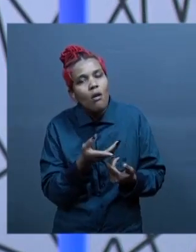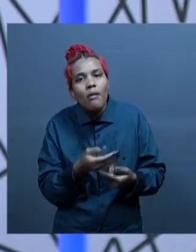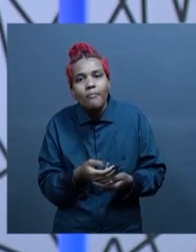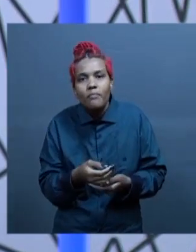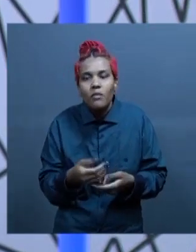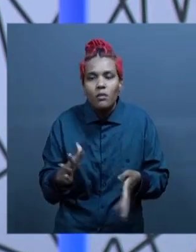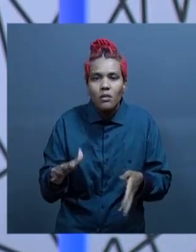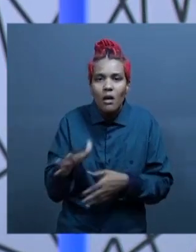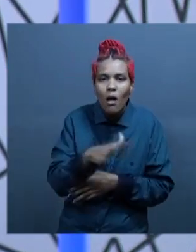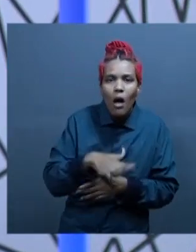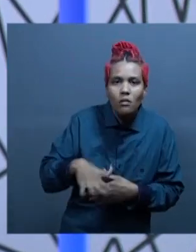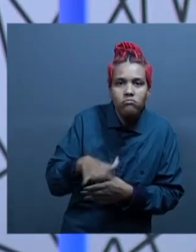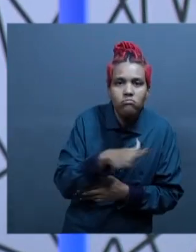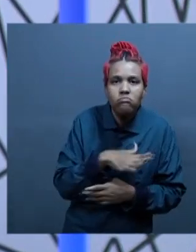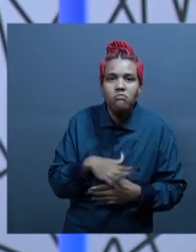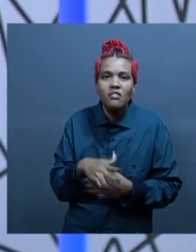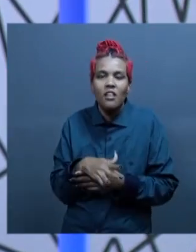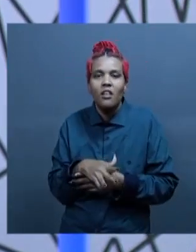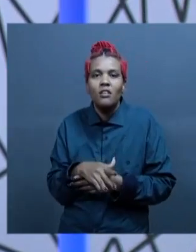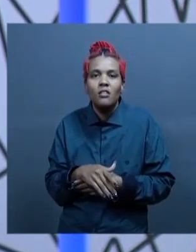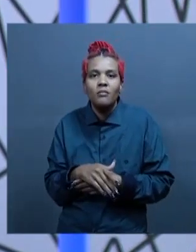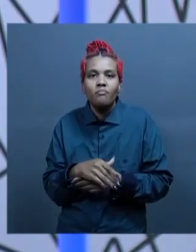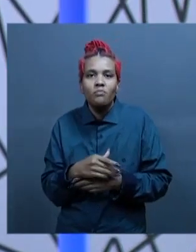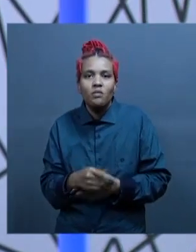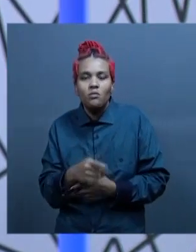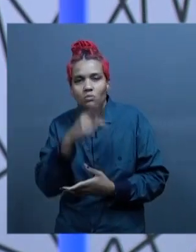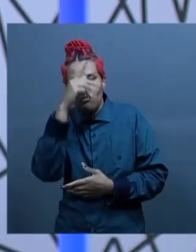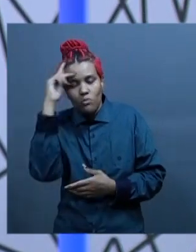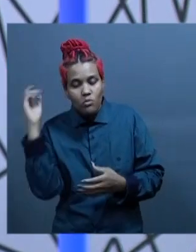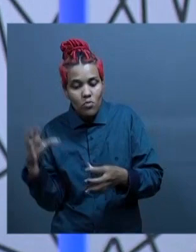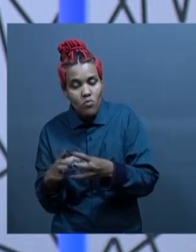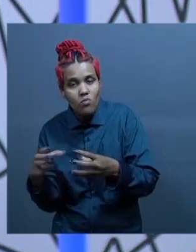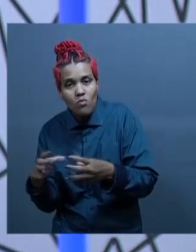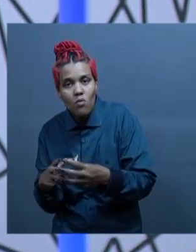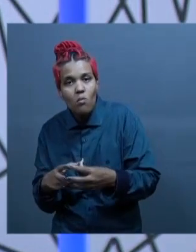profissionais de propaganda ela existe no brasil desde 1937